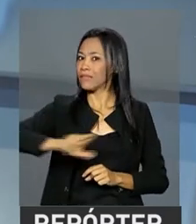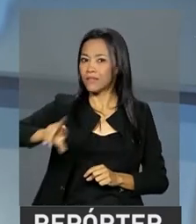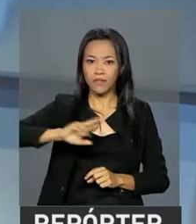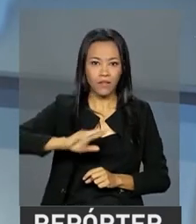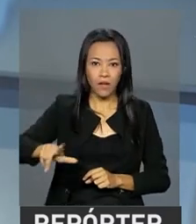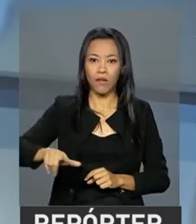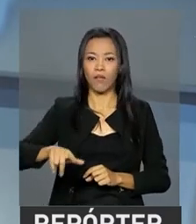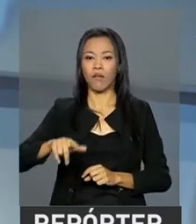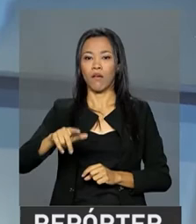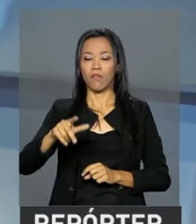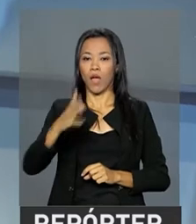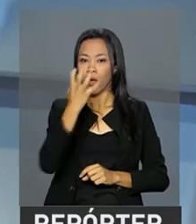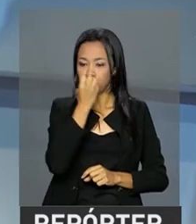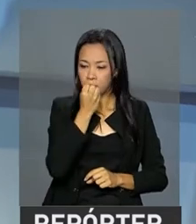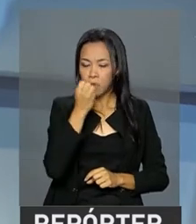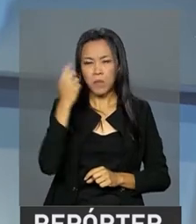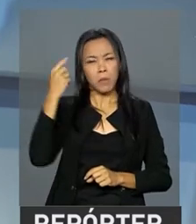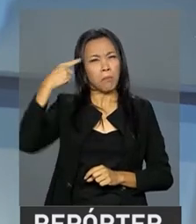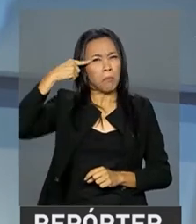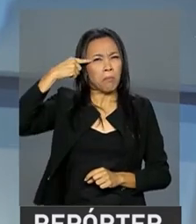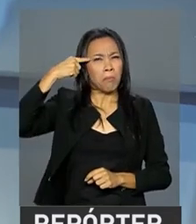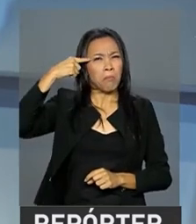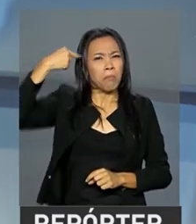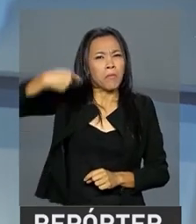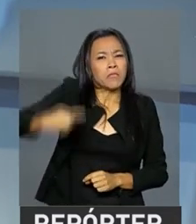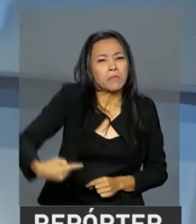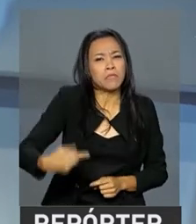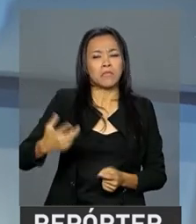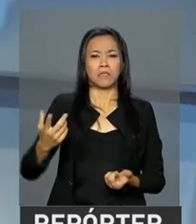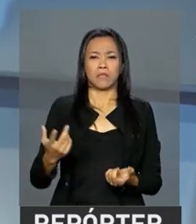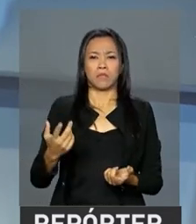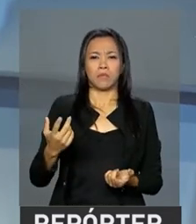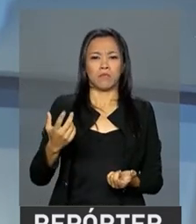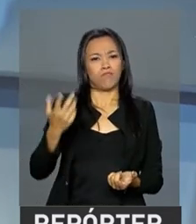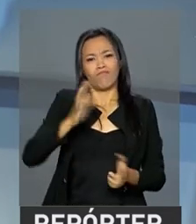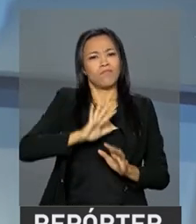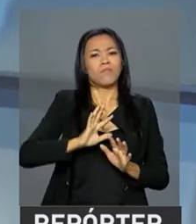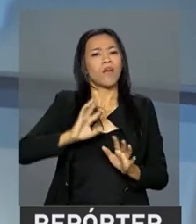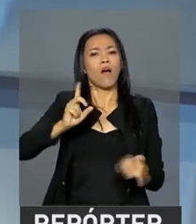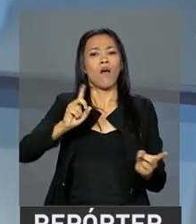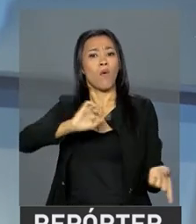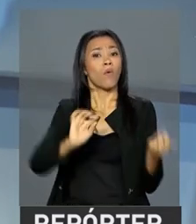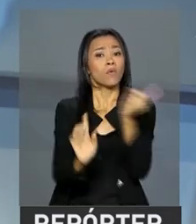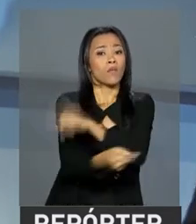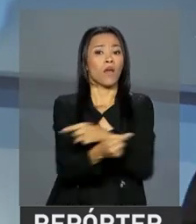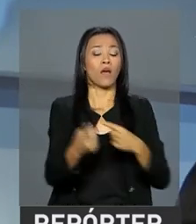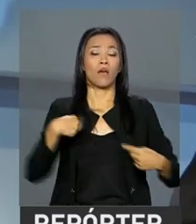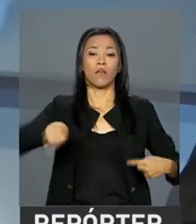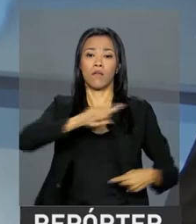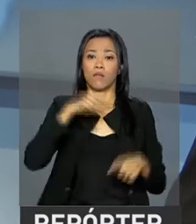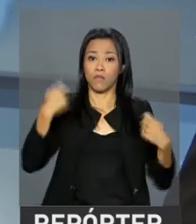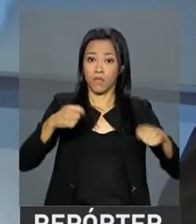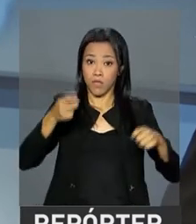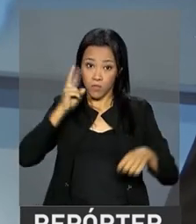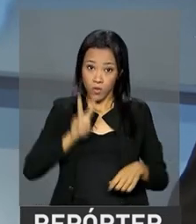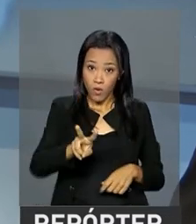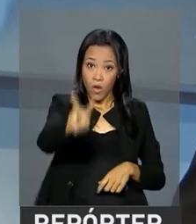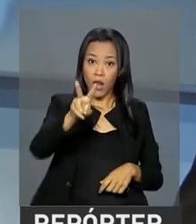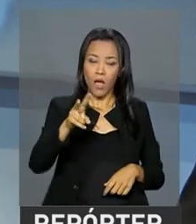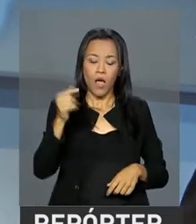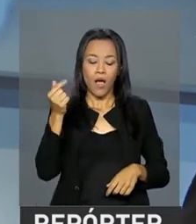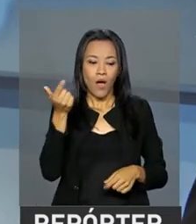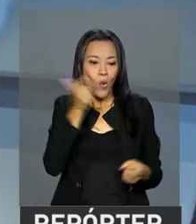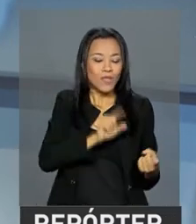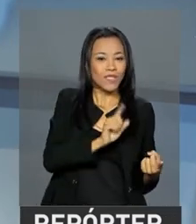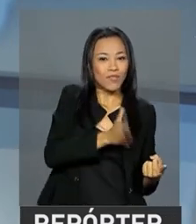nos derrotar pelo pessimismo, pelo derrotismo. Muito pelo contrário, temos que olhar para os grandes